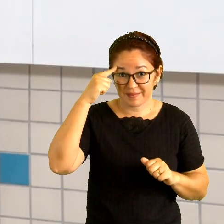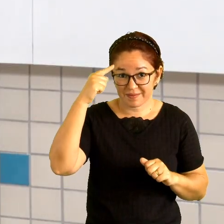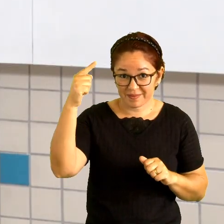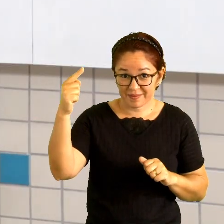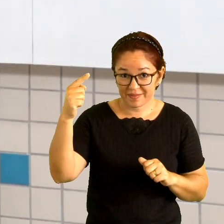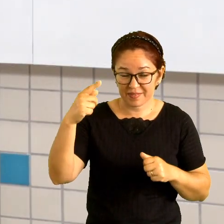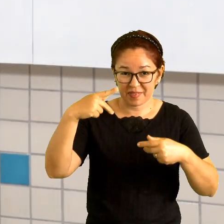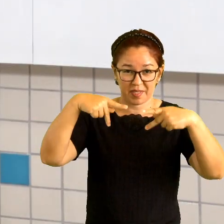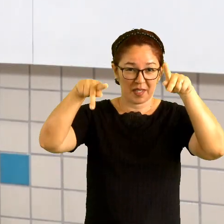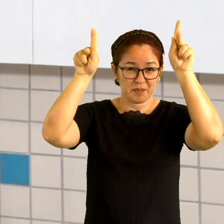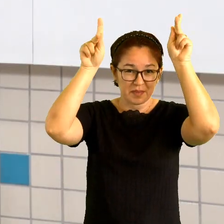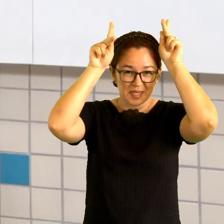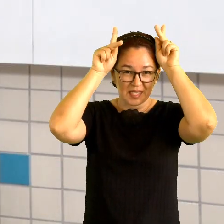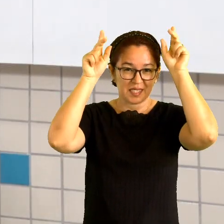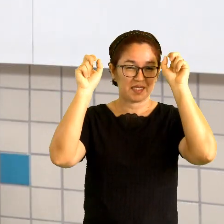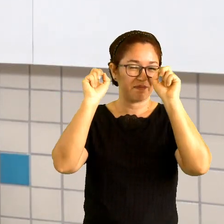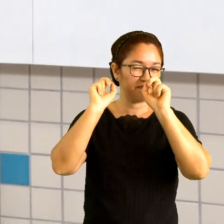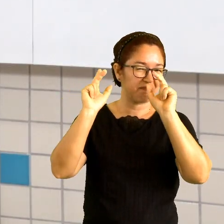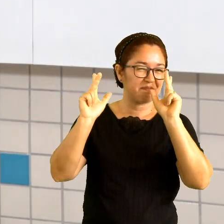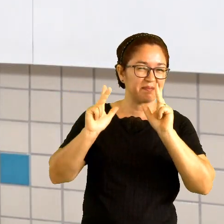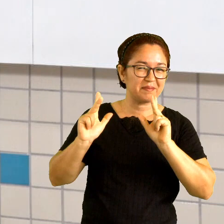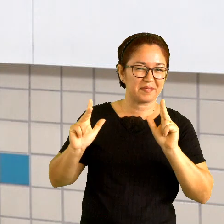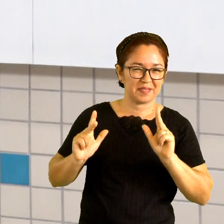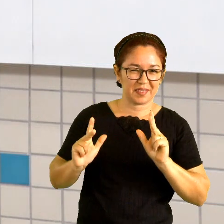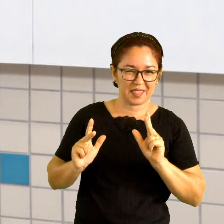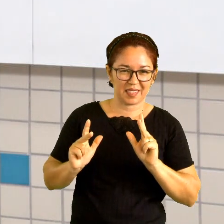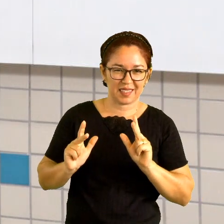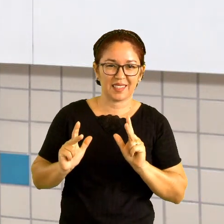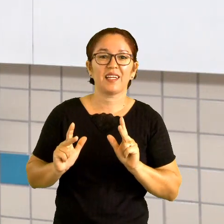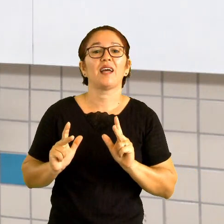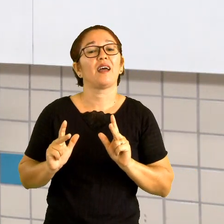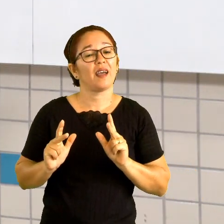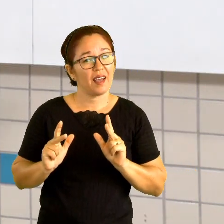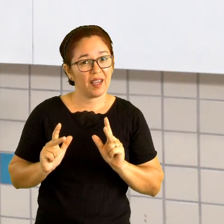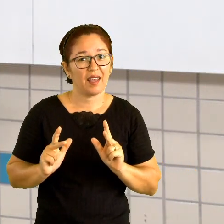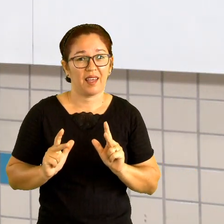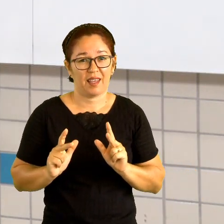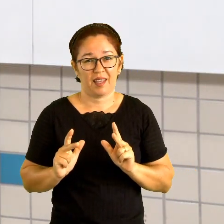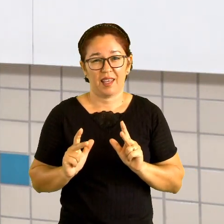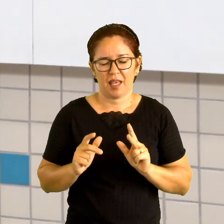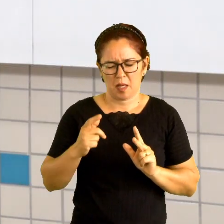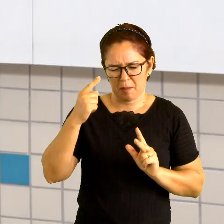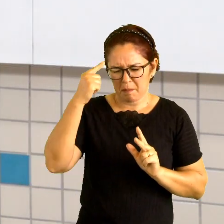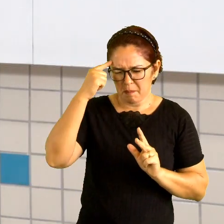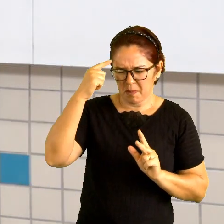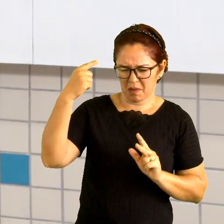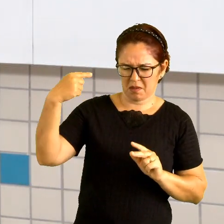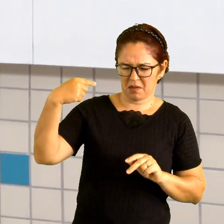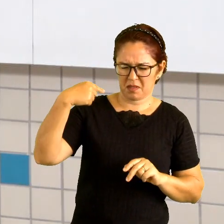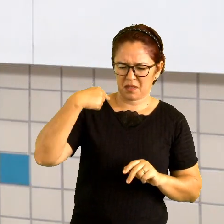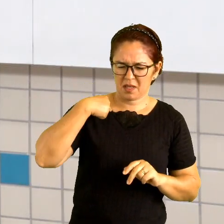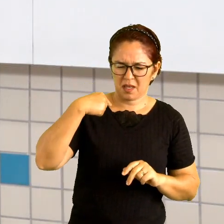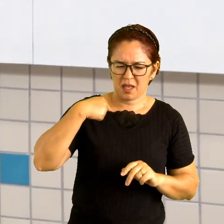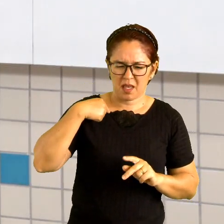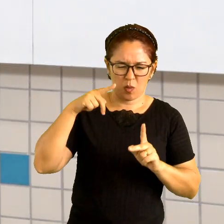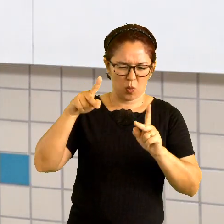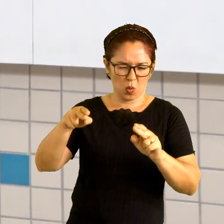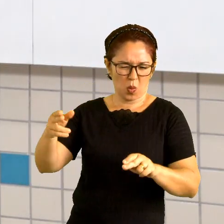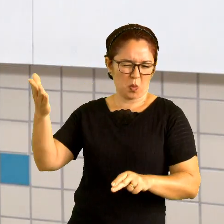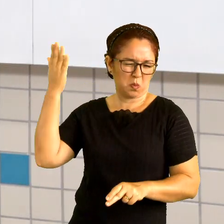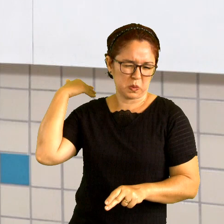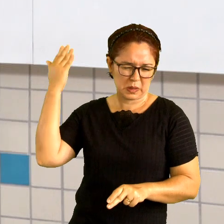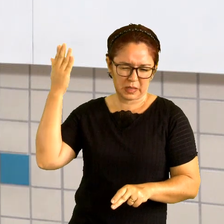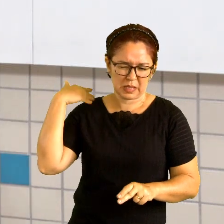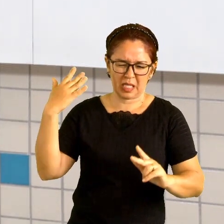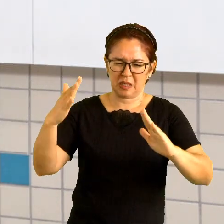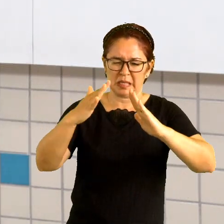mulher moderna, que ela não aceita mais essa vida, né, da mulher do lar. E